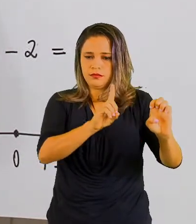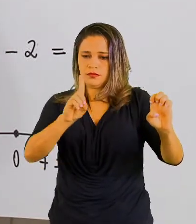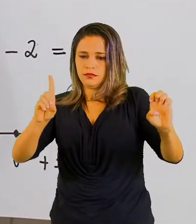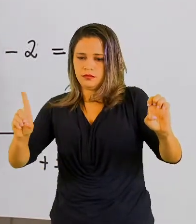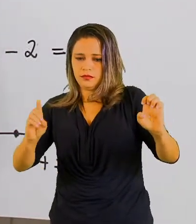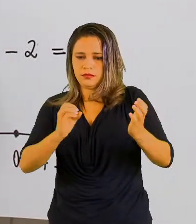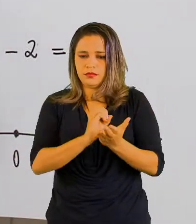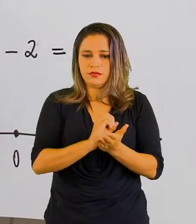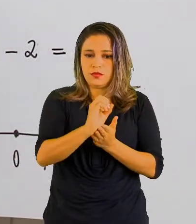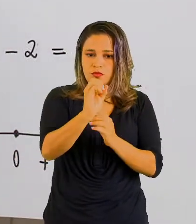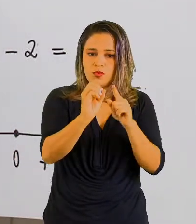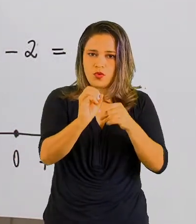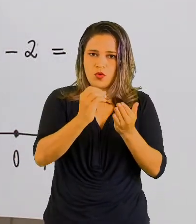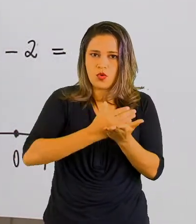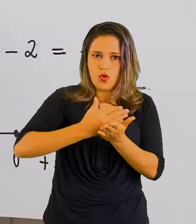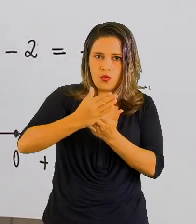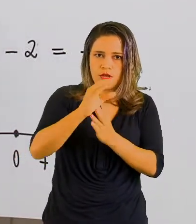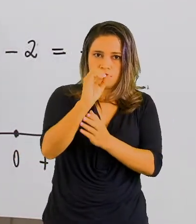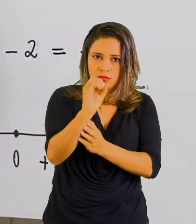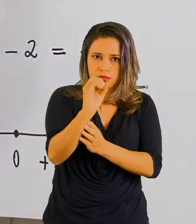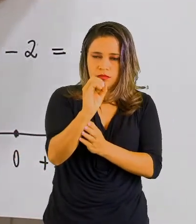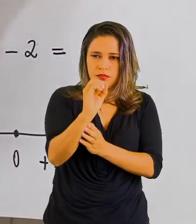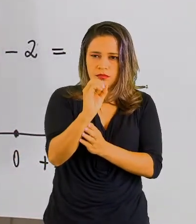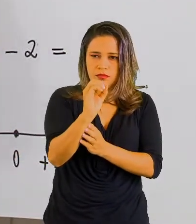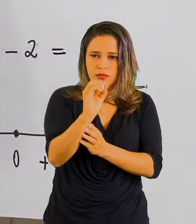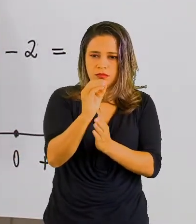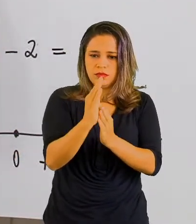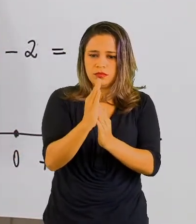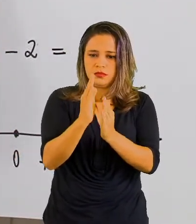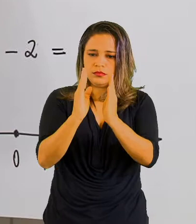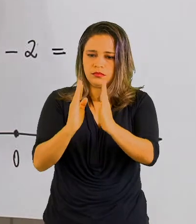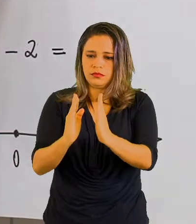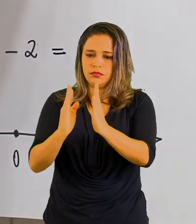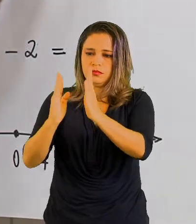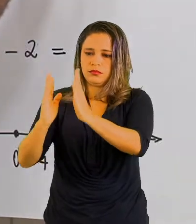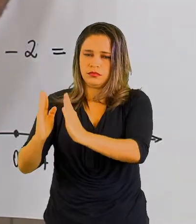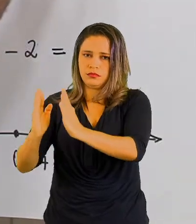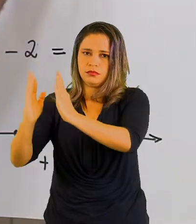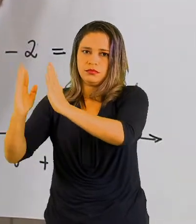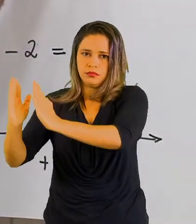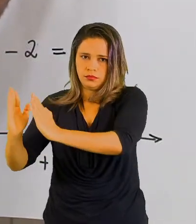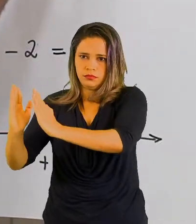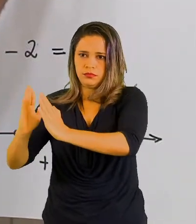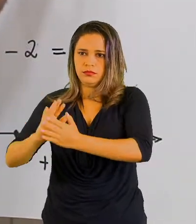aqui, né, da abscissa 0 até a abscissa 3.